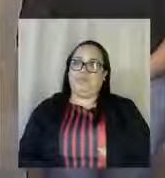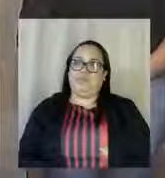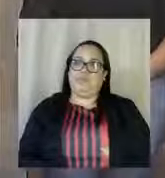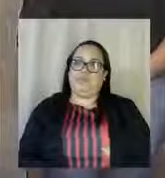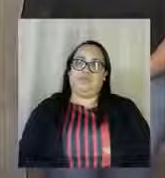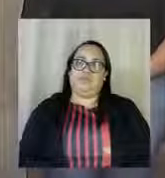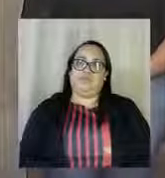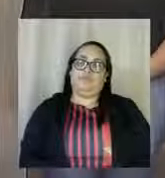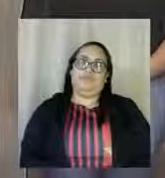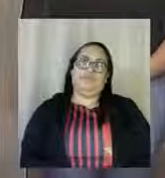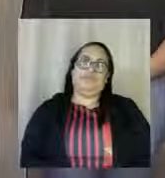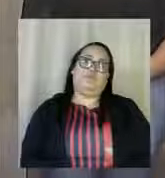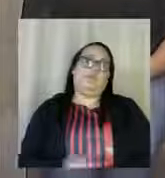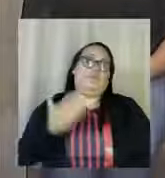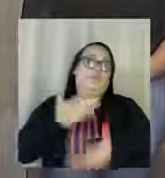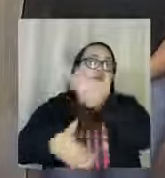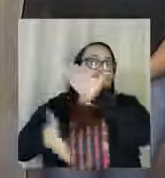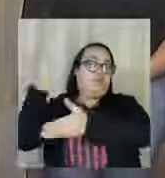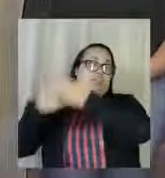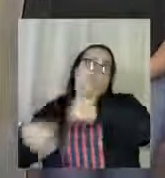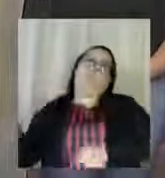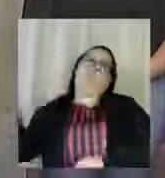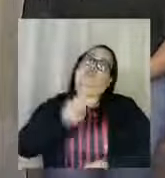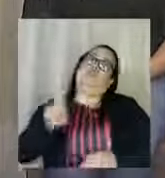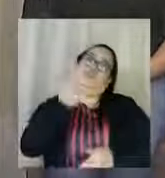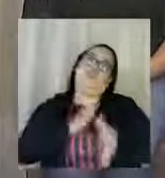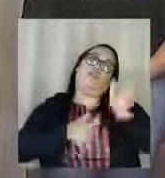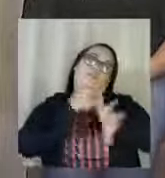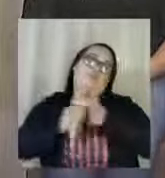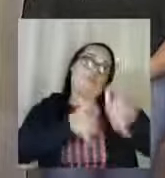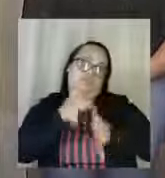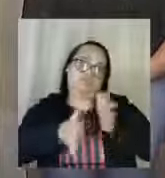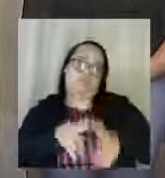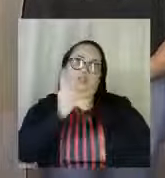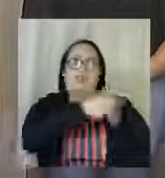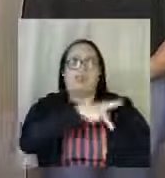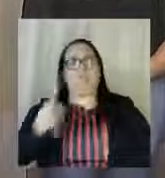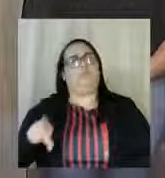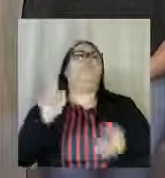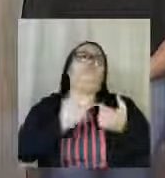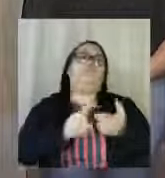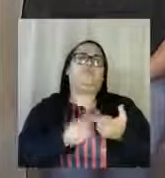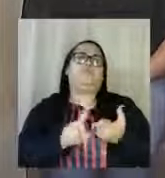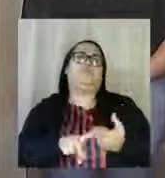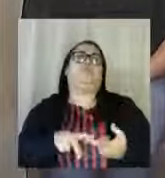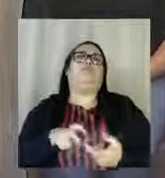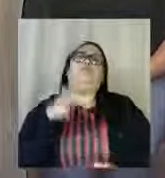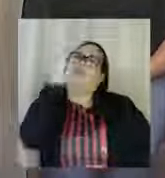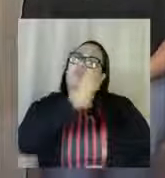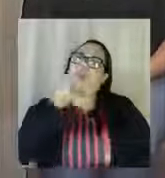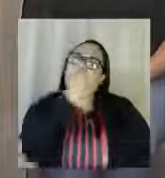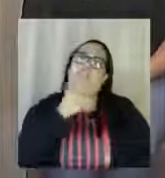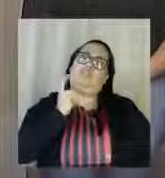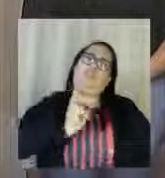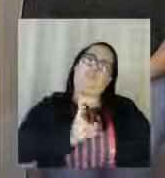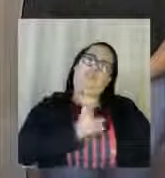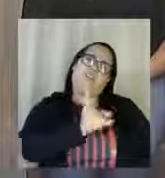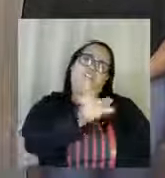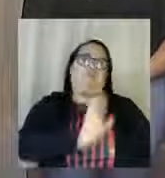Porque ela não usava Libras, os professores também não. Então ela começava, sempre ela oralizava, no